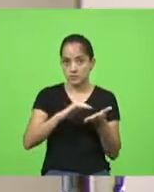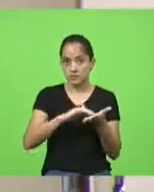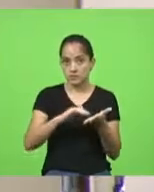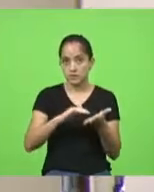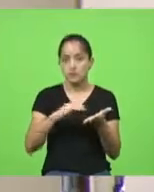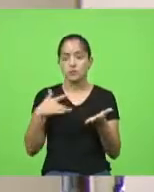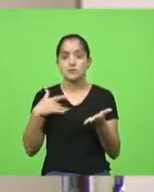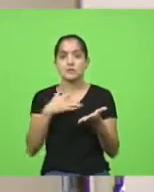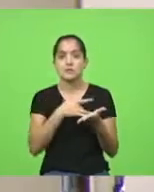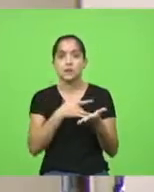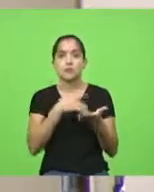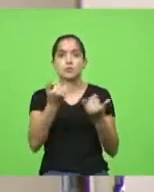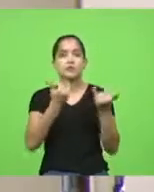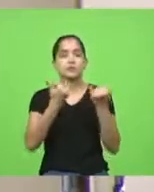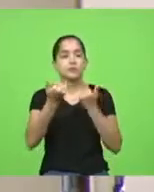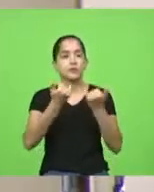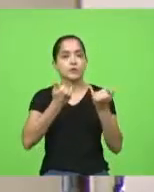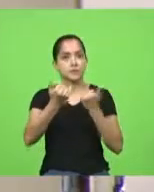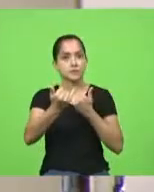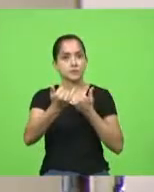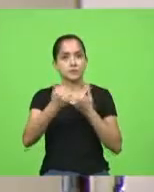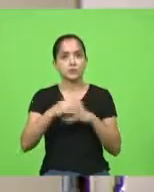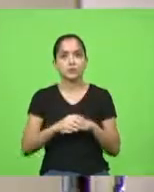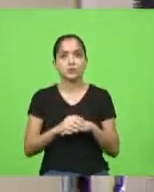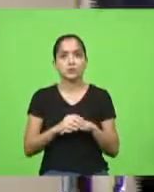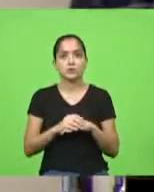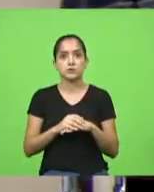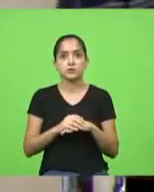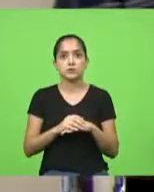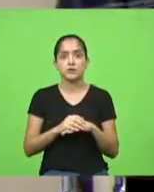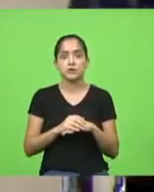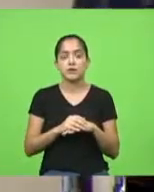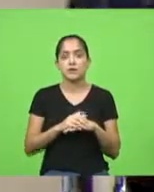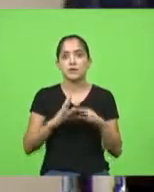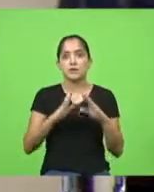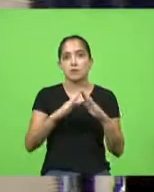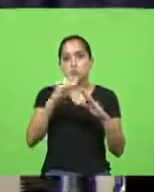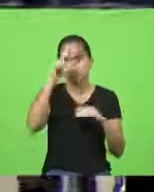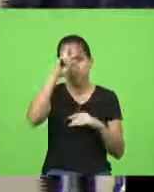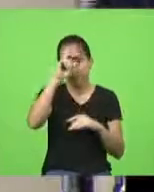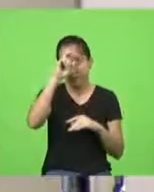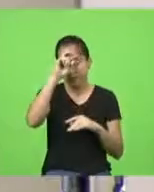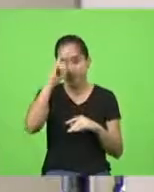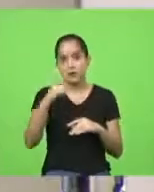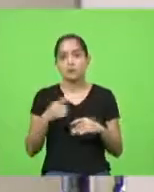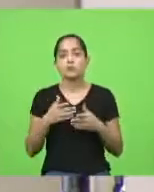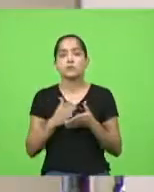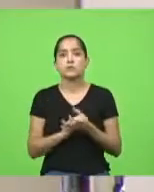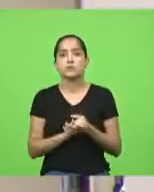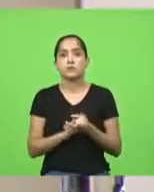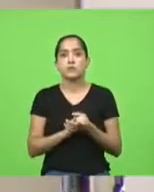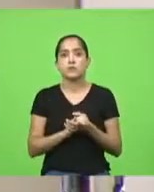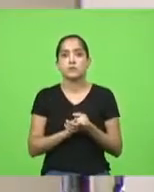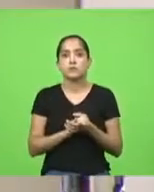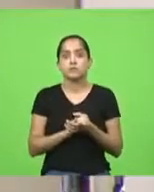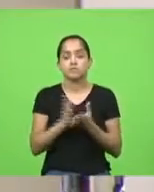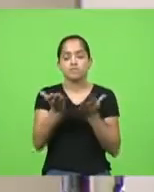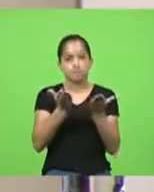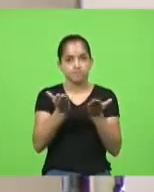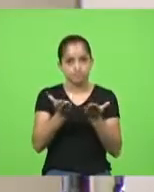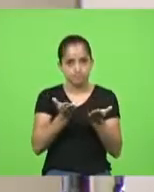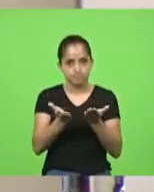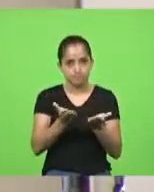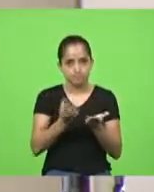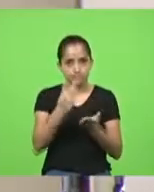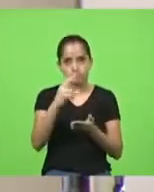Estado da Saúde informações acerca da maternidade Carmela Dutra como referência para a gestão com Covid-19, em discussão.